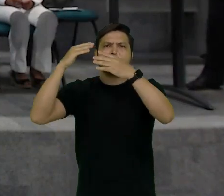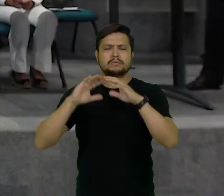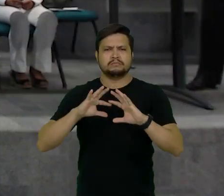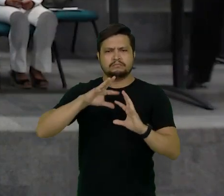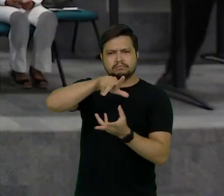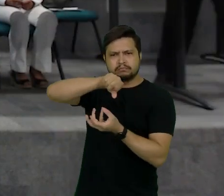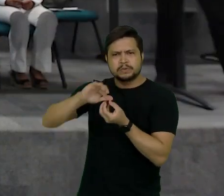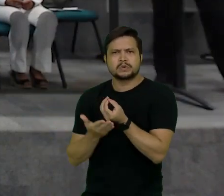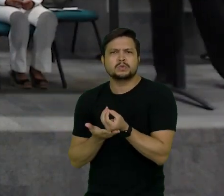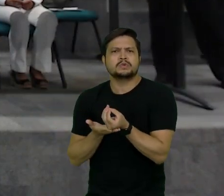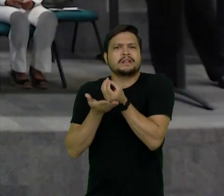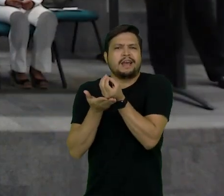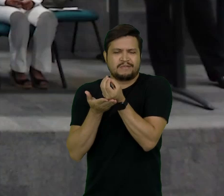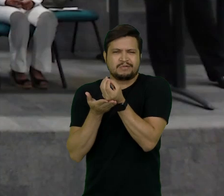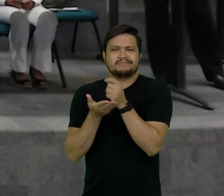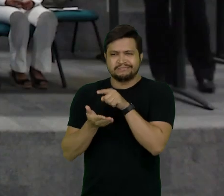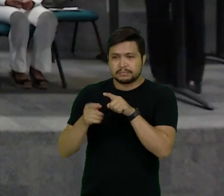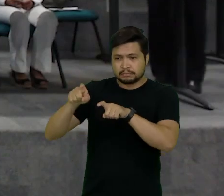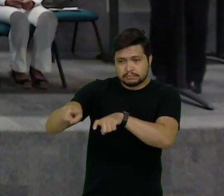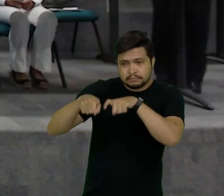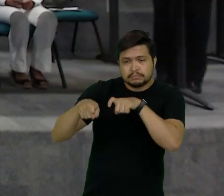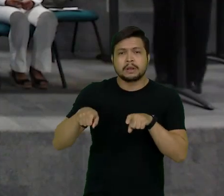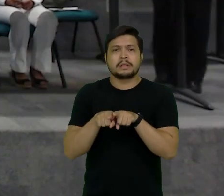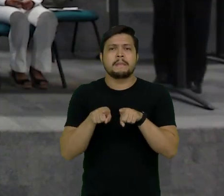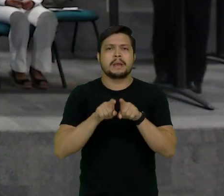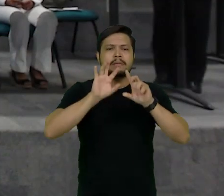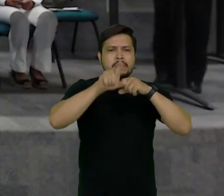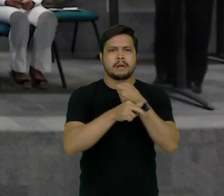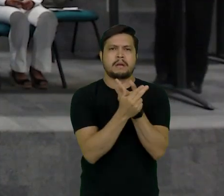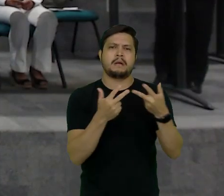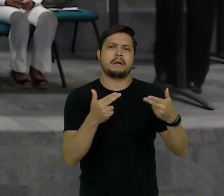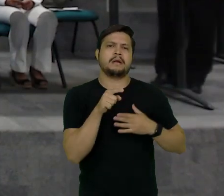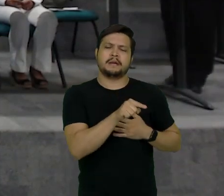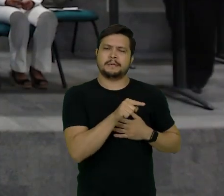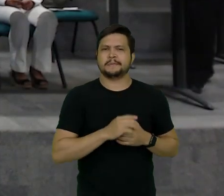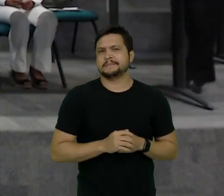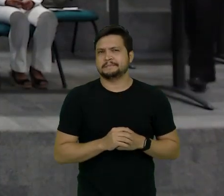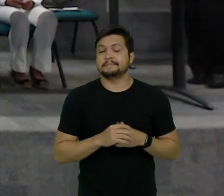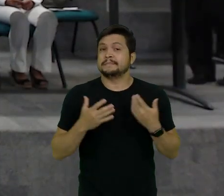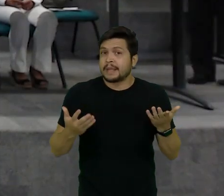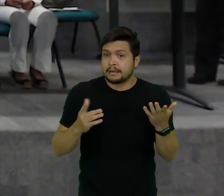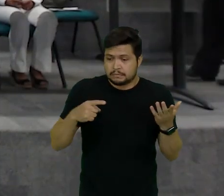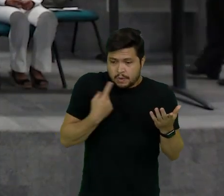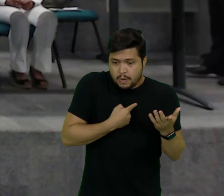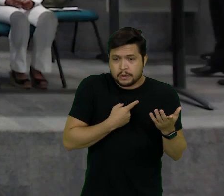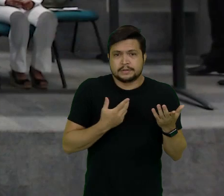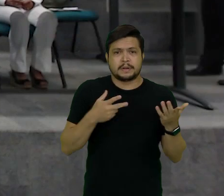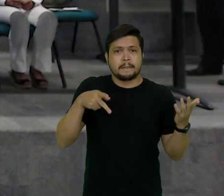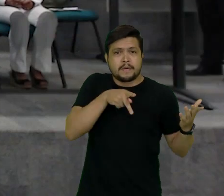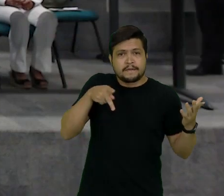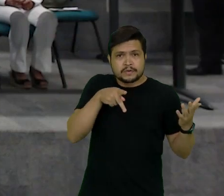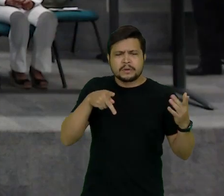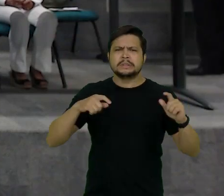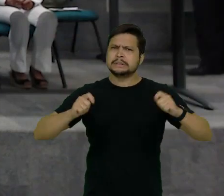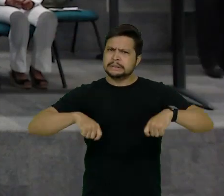agropecuária. E aí nós, docentes, podemos ter nada de falsa modéstia e